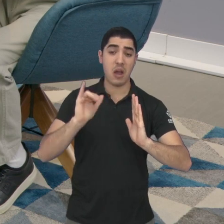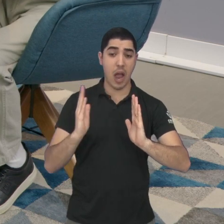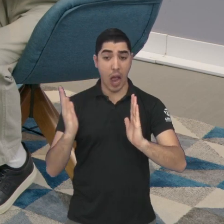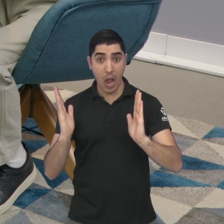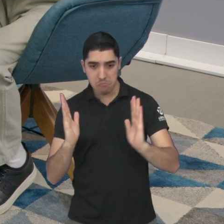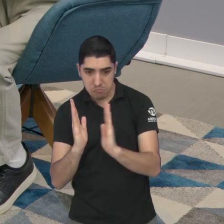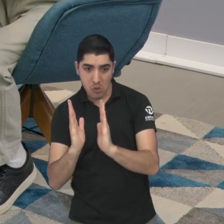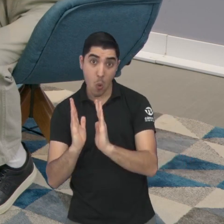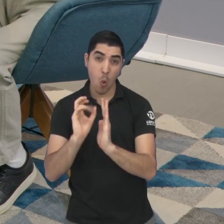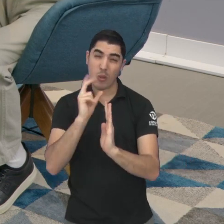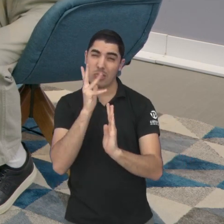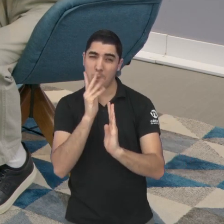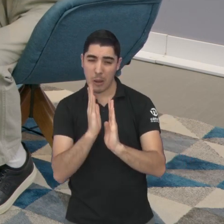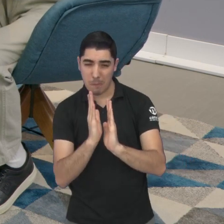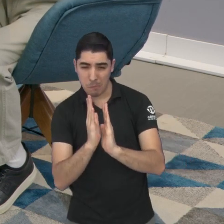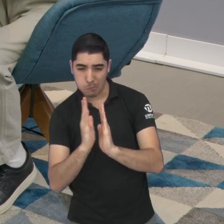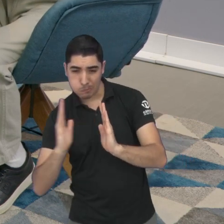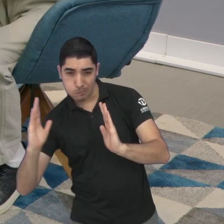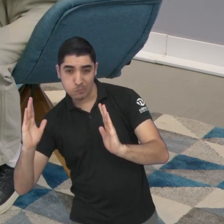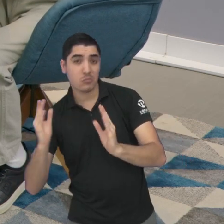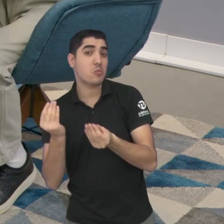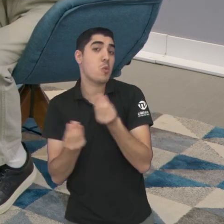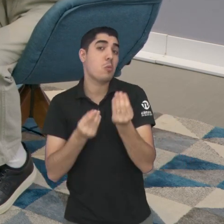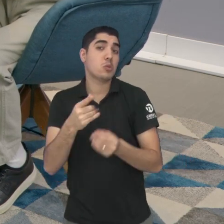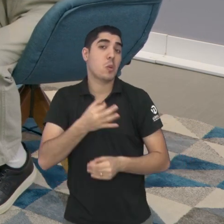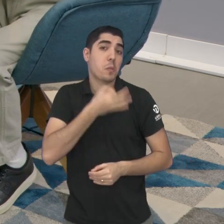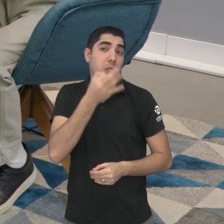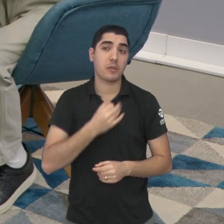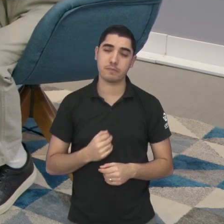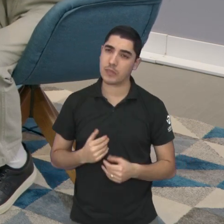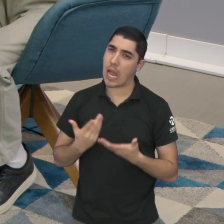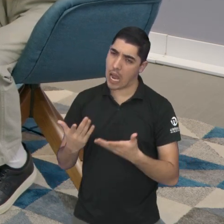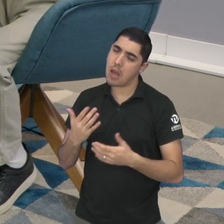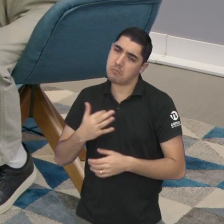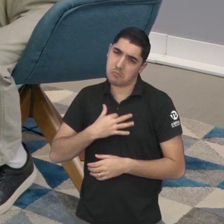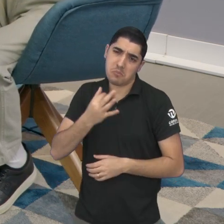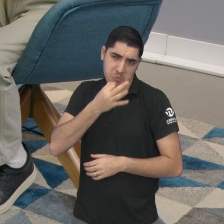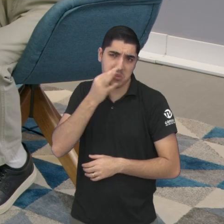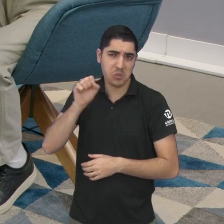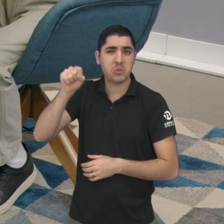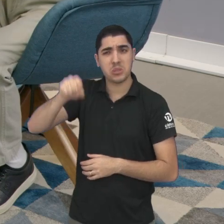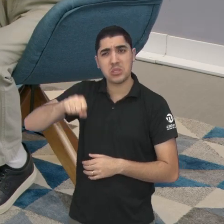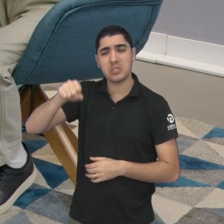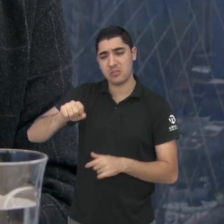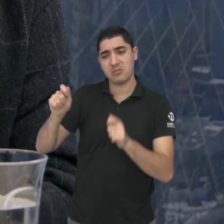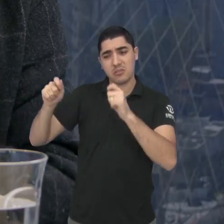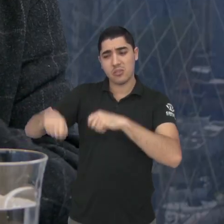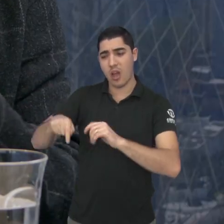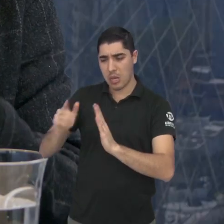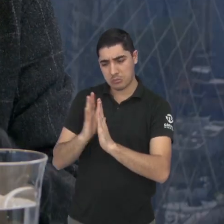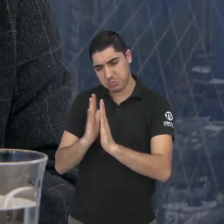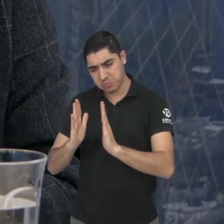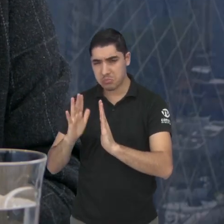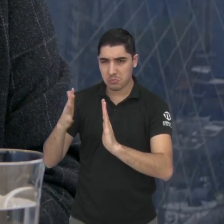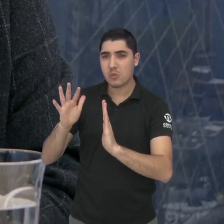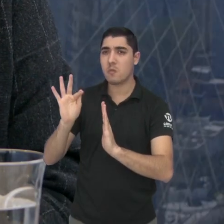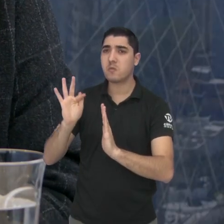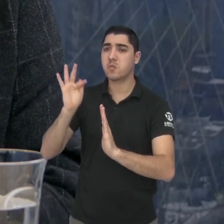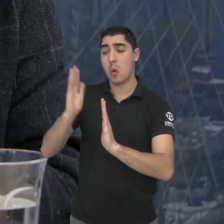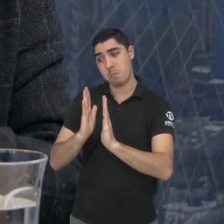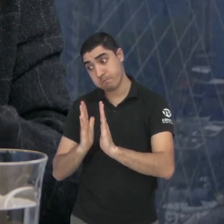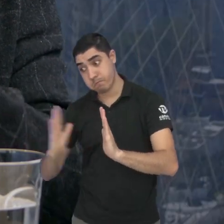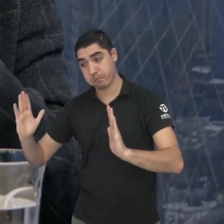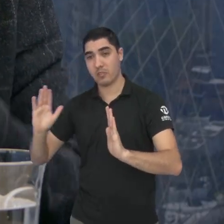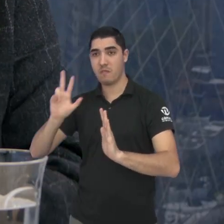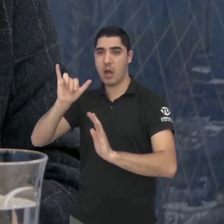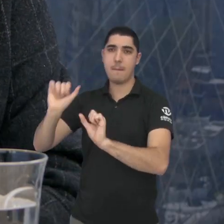acredita? Sim. Do ponto de vista econômico falando? Isso que eu estou falando, né? Eu acredito sim, é lógico que você também tem todo um